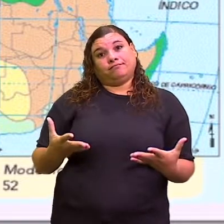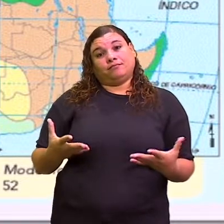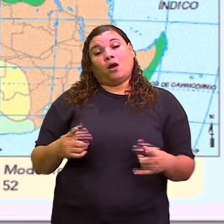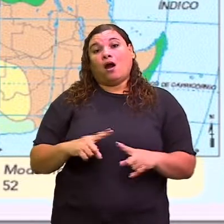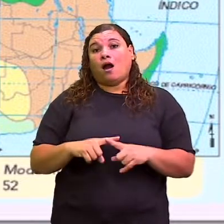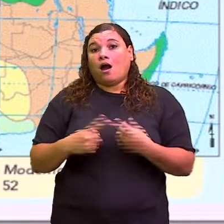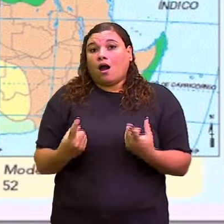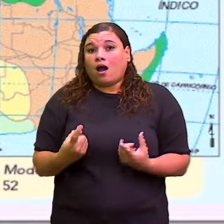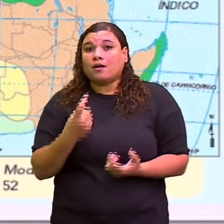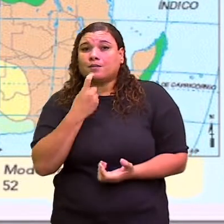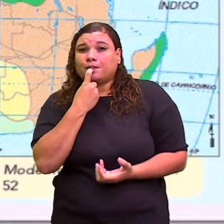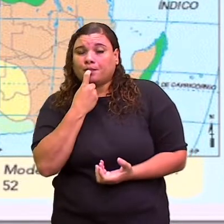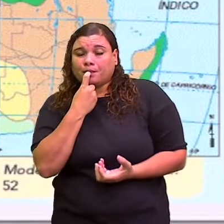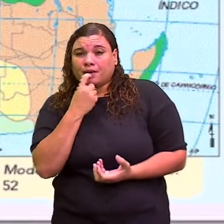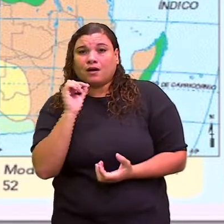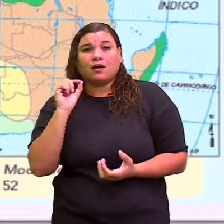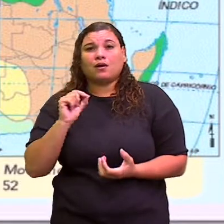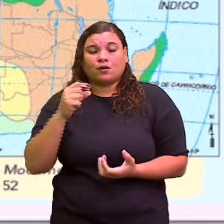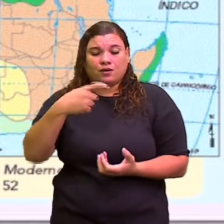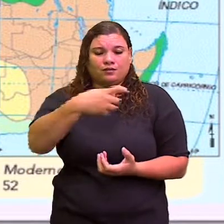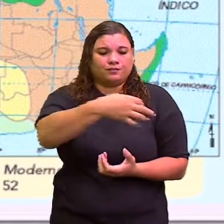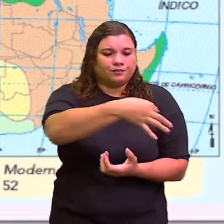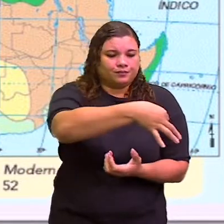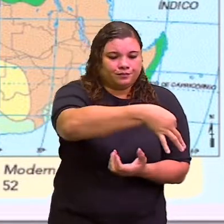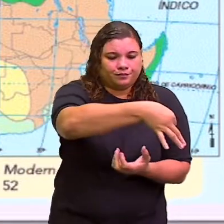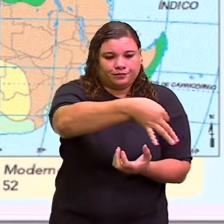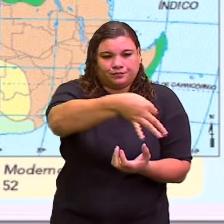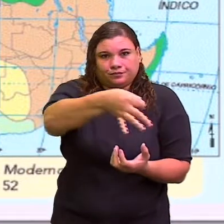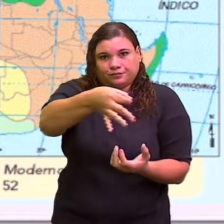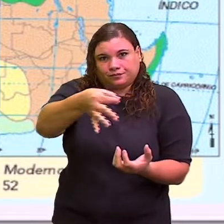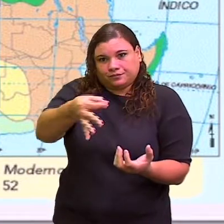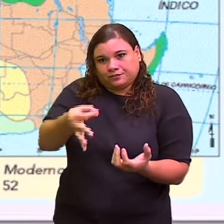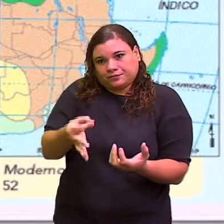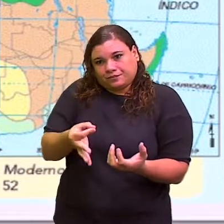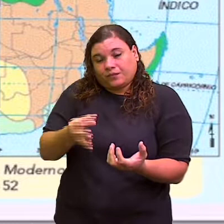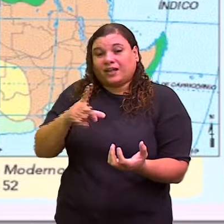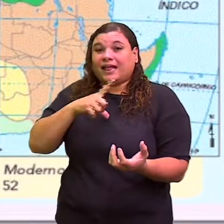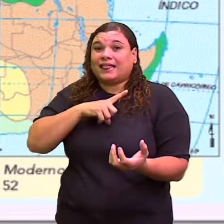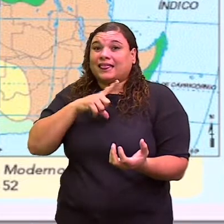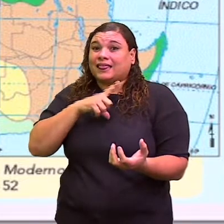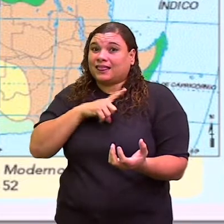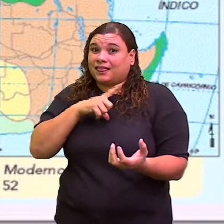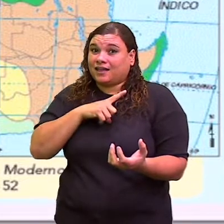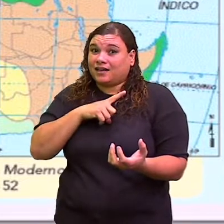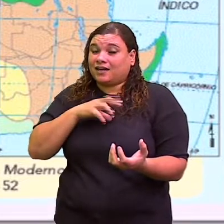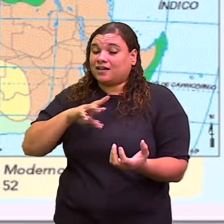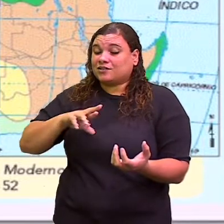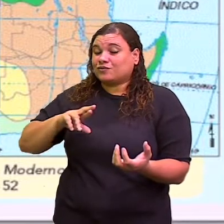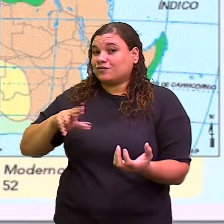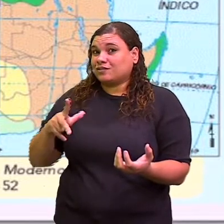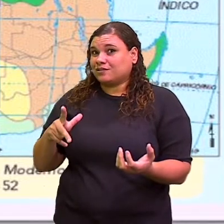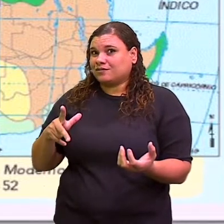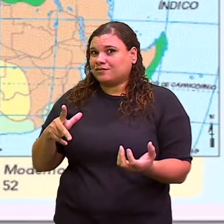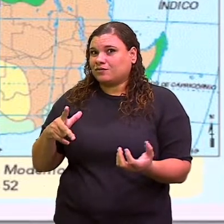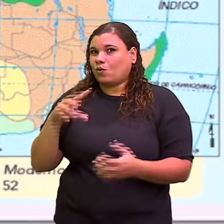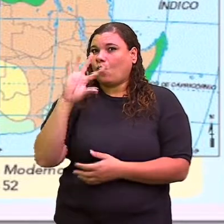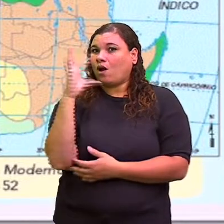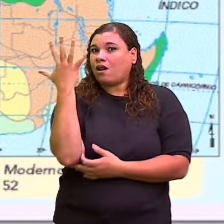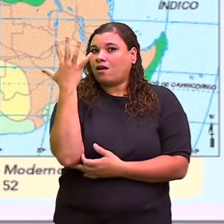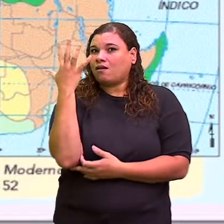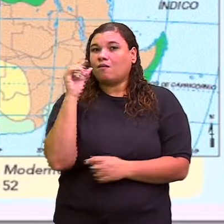a zona equatorial. No mapa de clima está de vermelho, porque mostra o